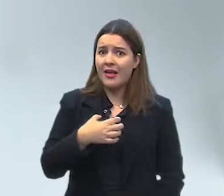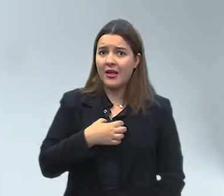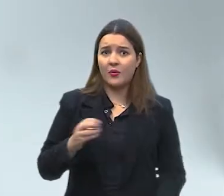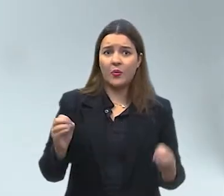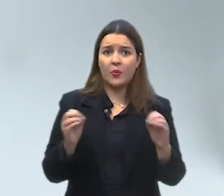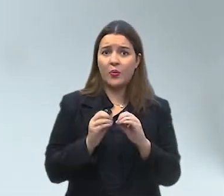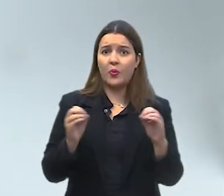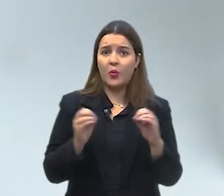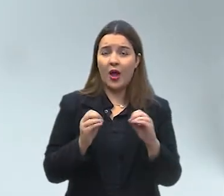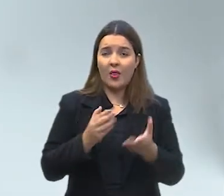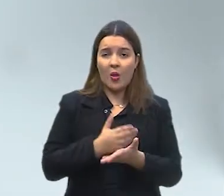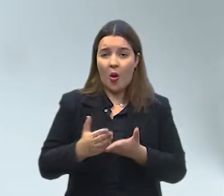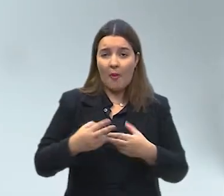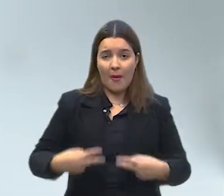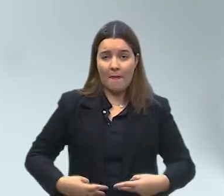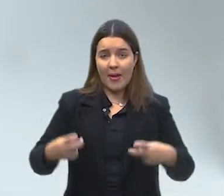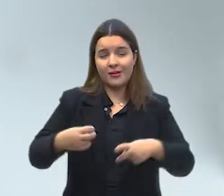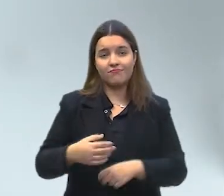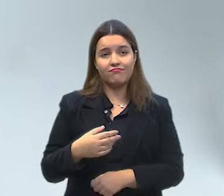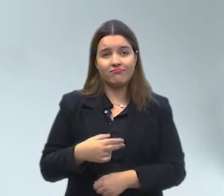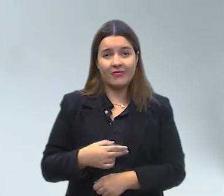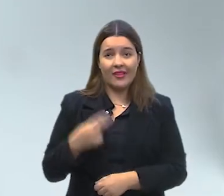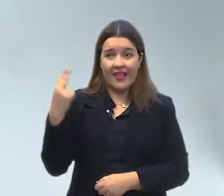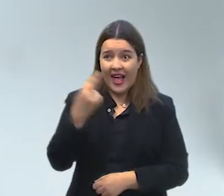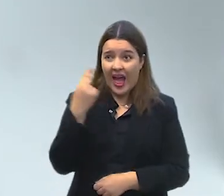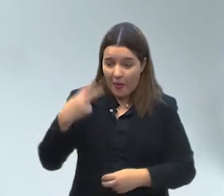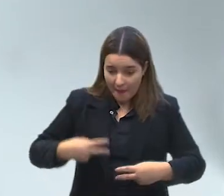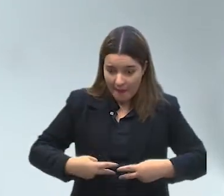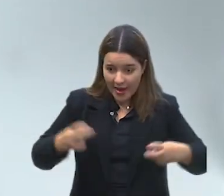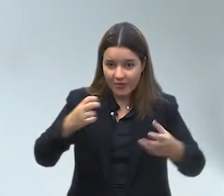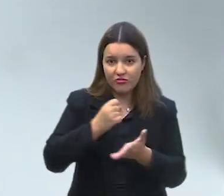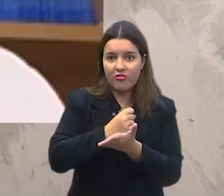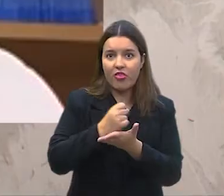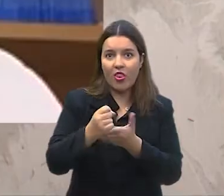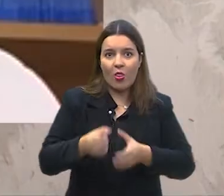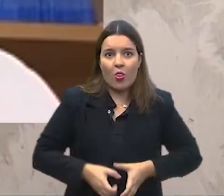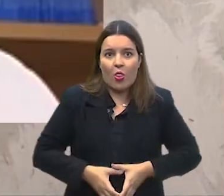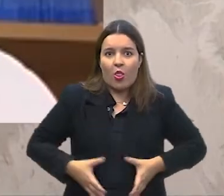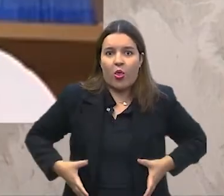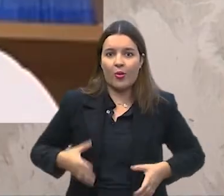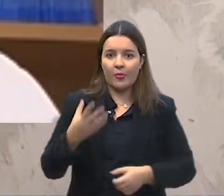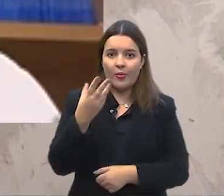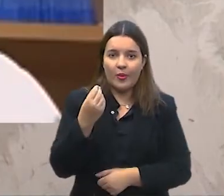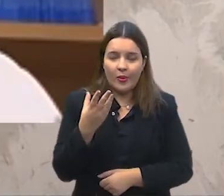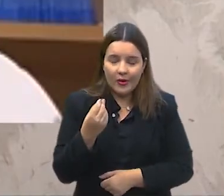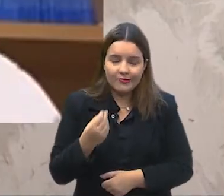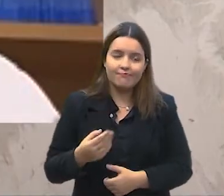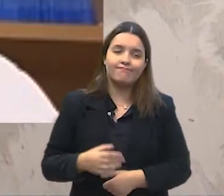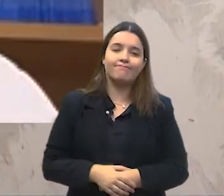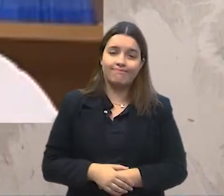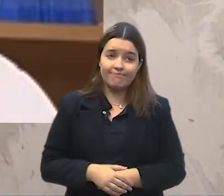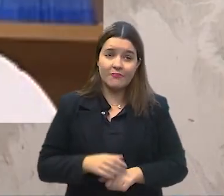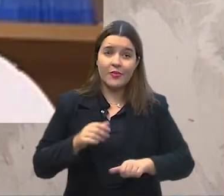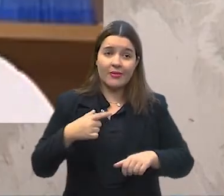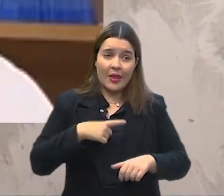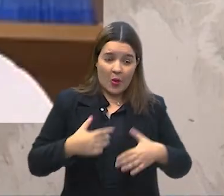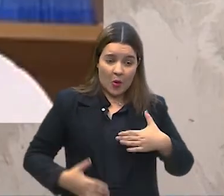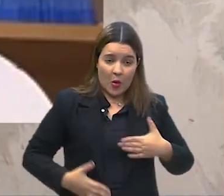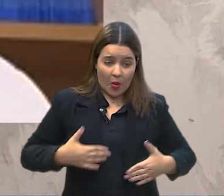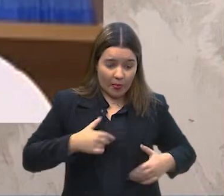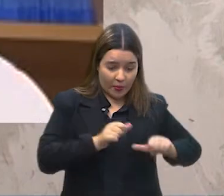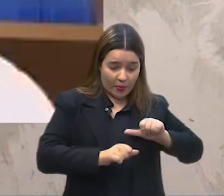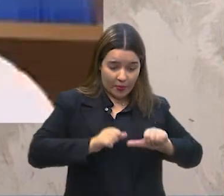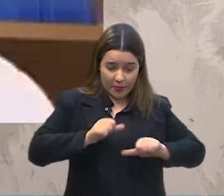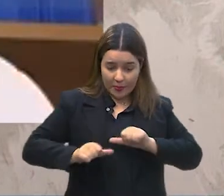instalação. Né? E como a gente sabe que o câncer não é uma doença que acontece da noite para o dia, ela depende de uma série de alterações que